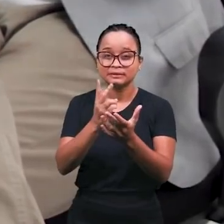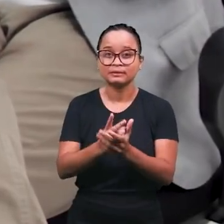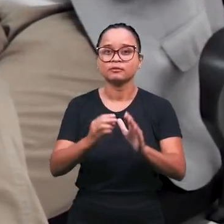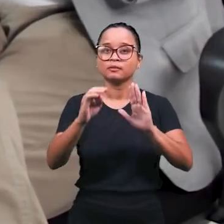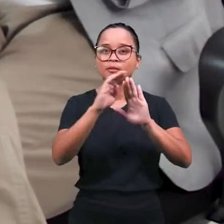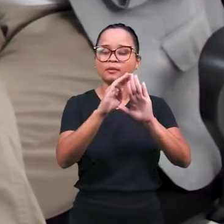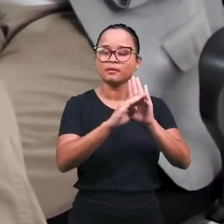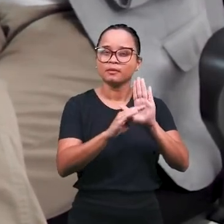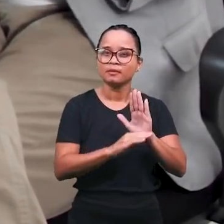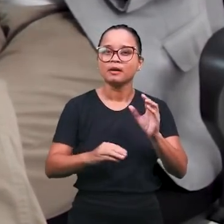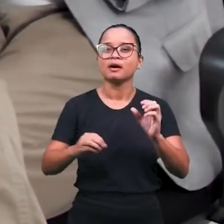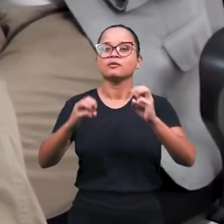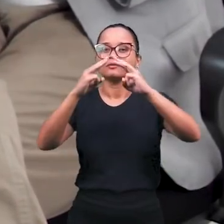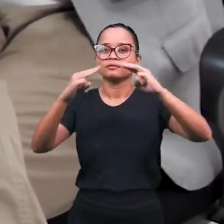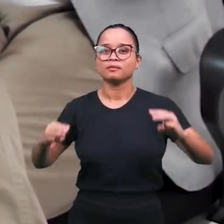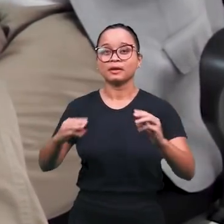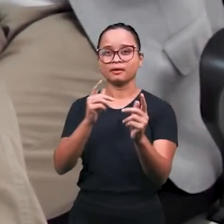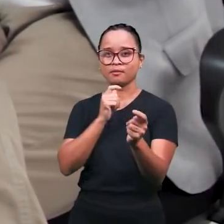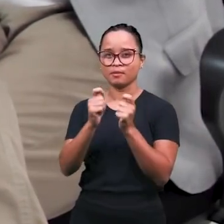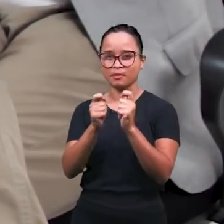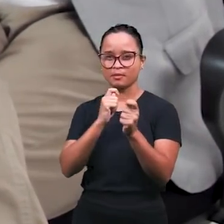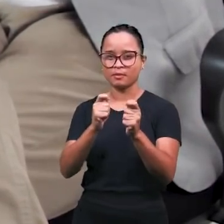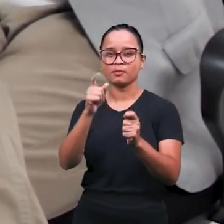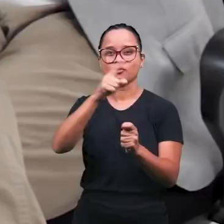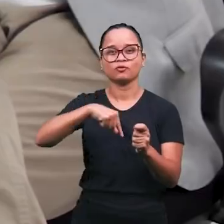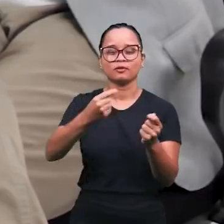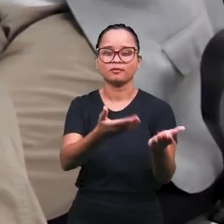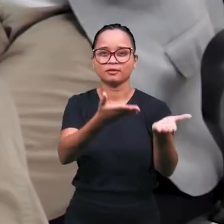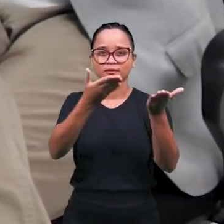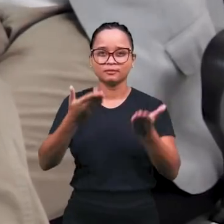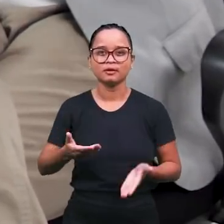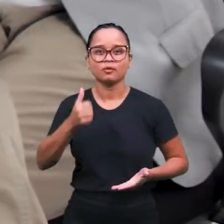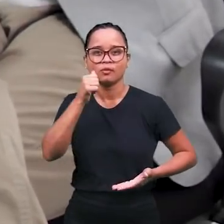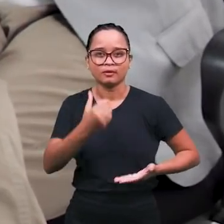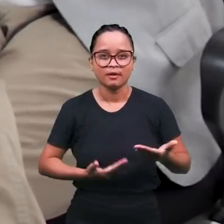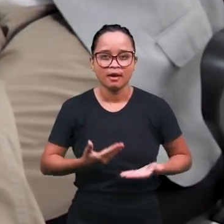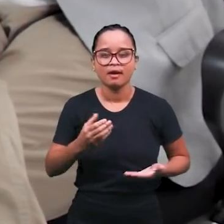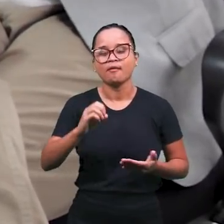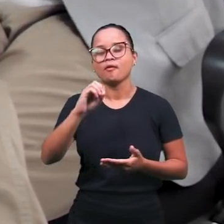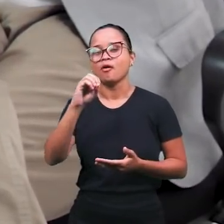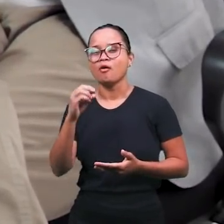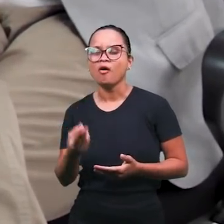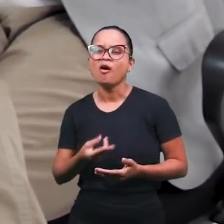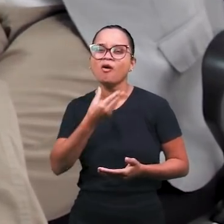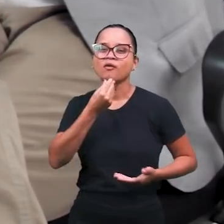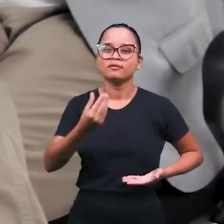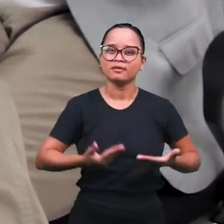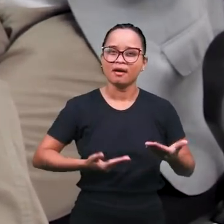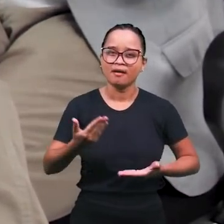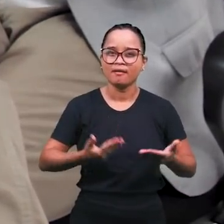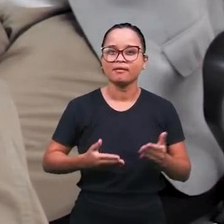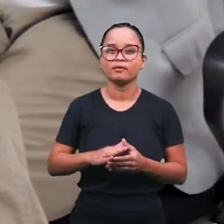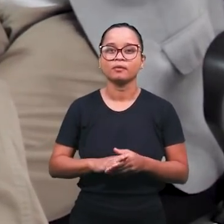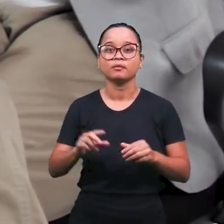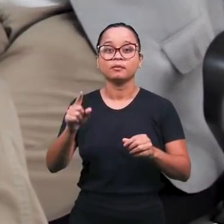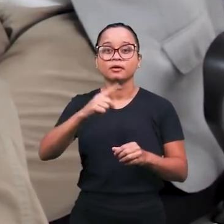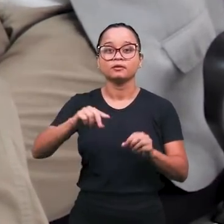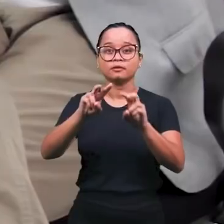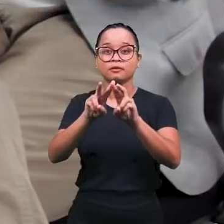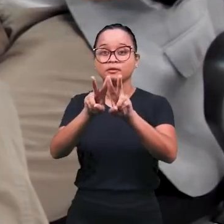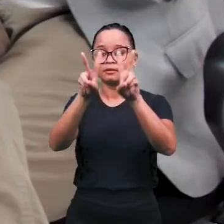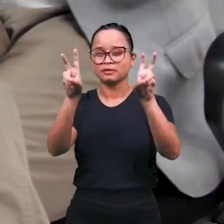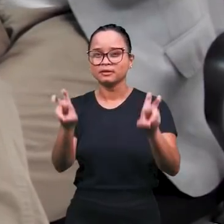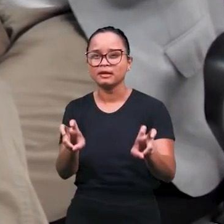edição do Manaim Entrevista, nós convidamos alguém, um irmão nosso, uma irmã, para abordar um tema